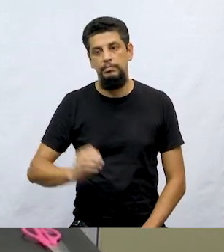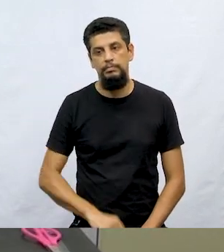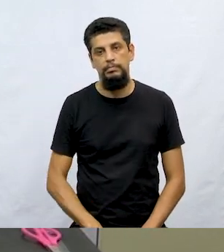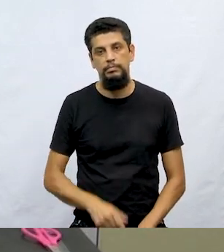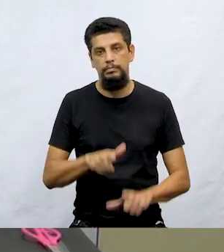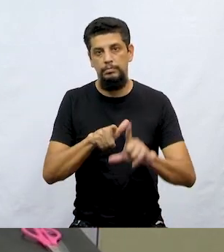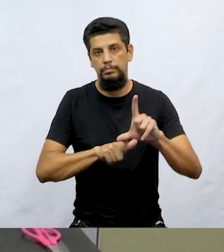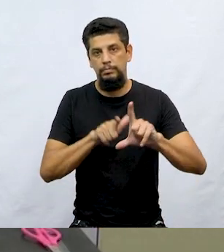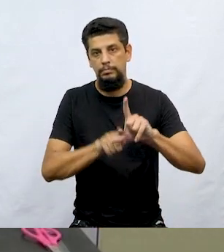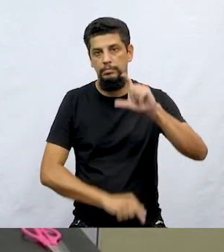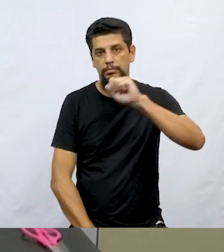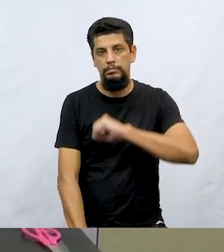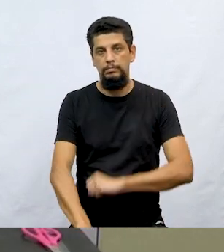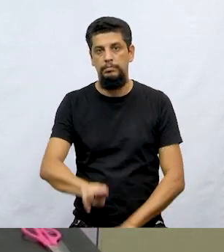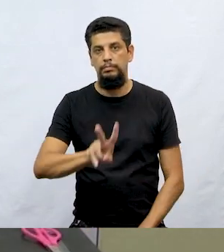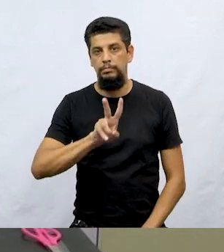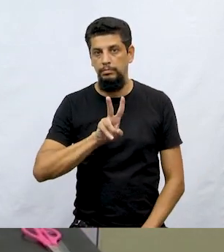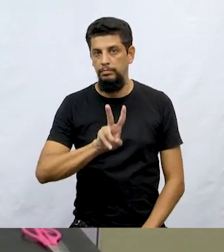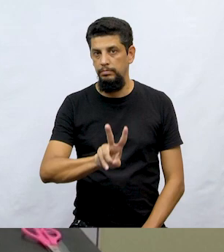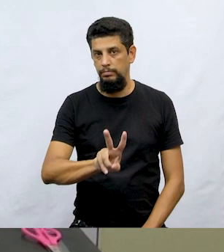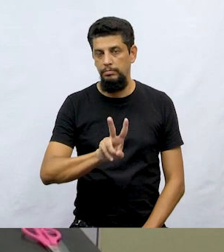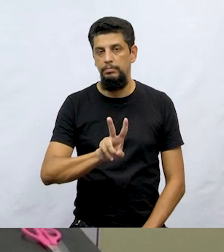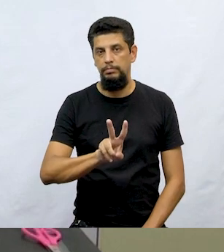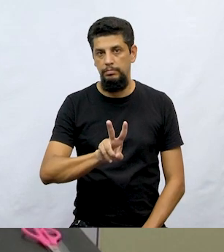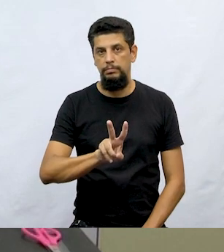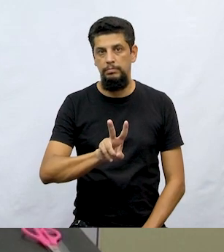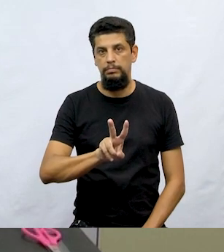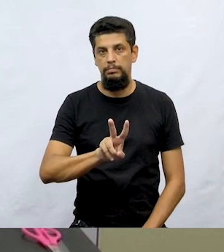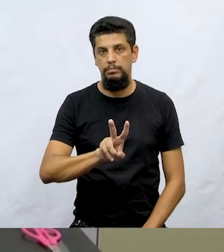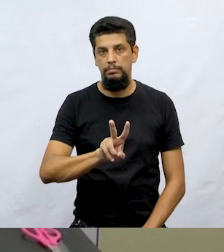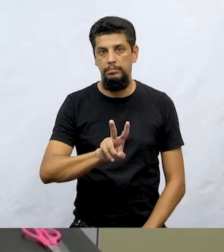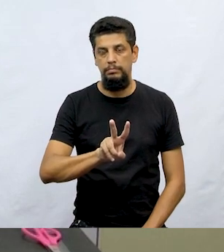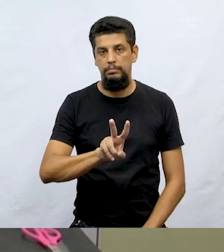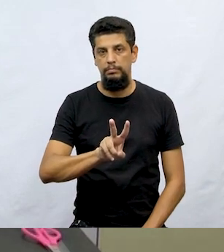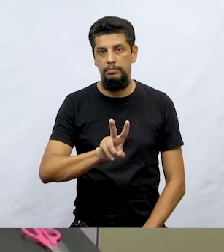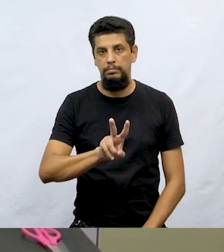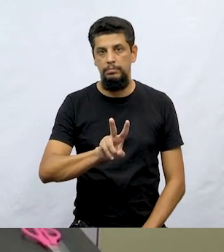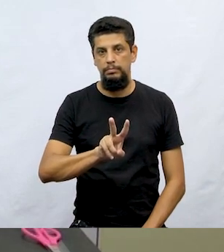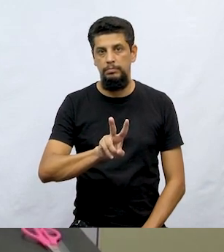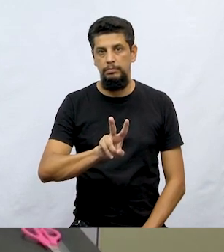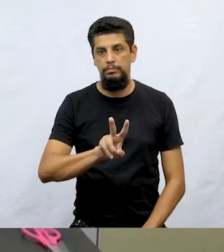lá. Letra V.